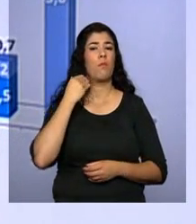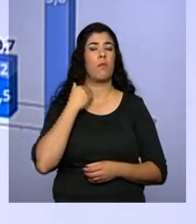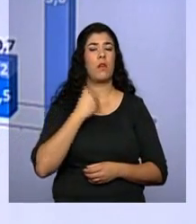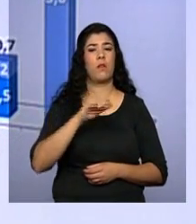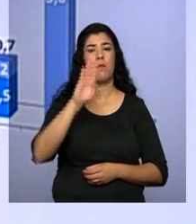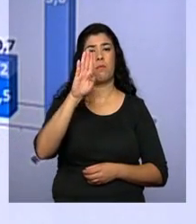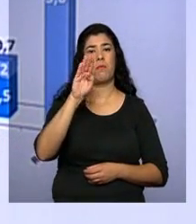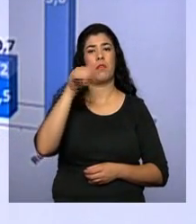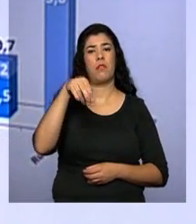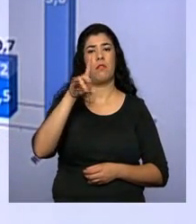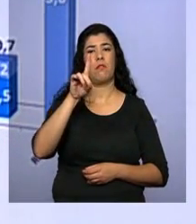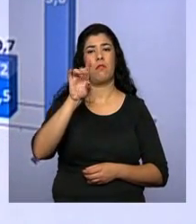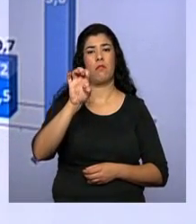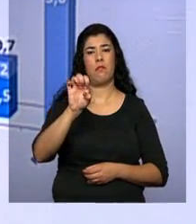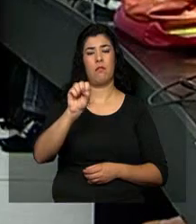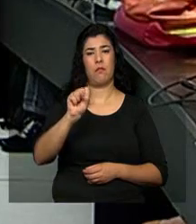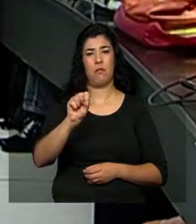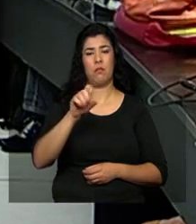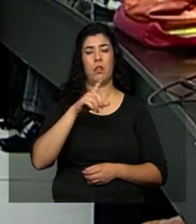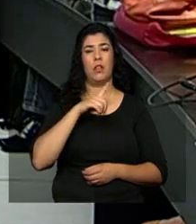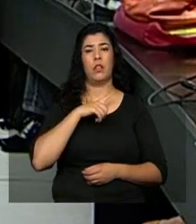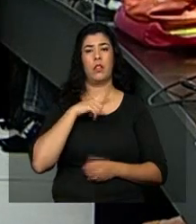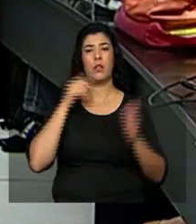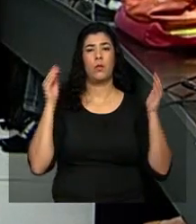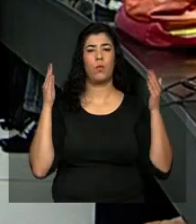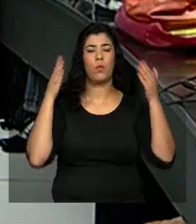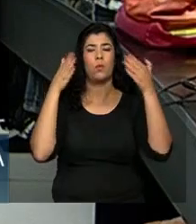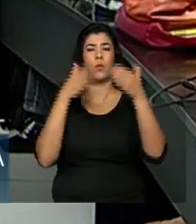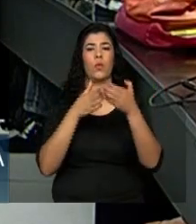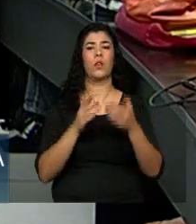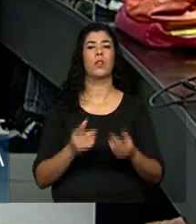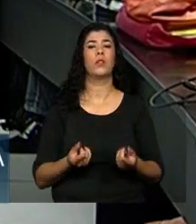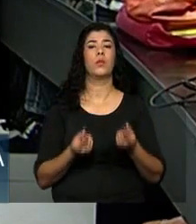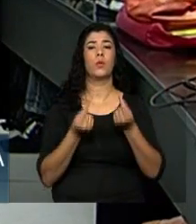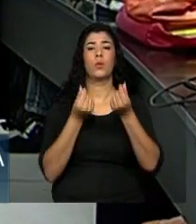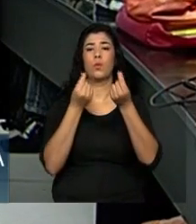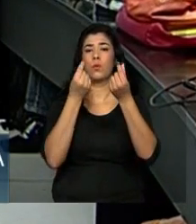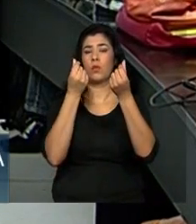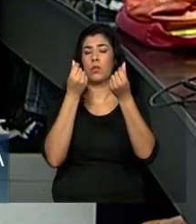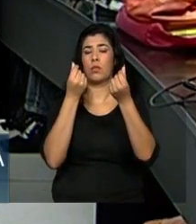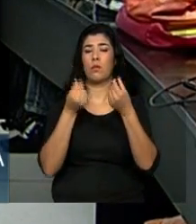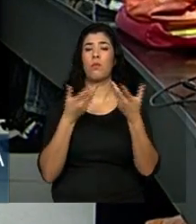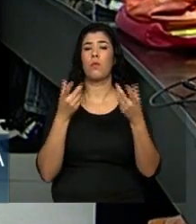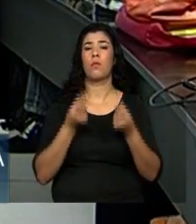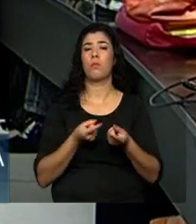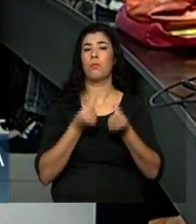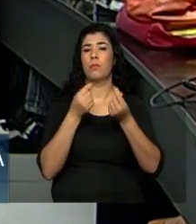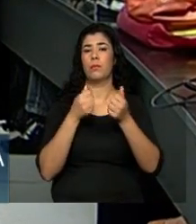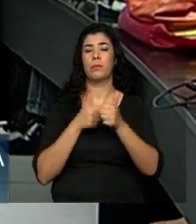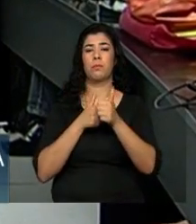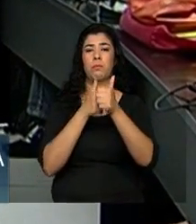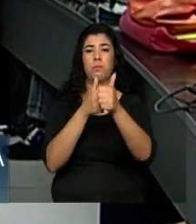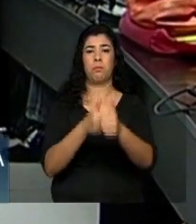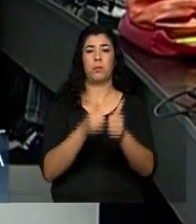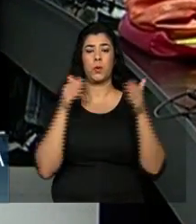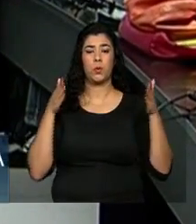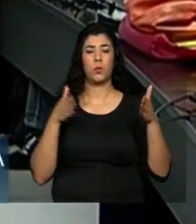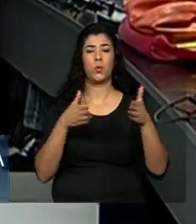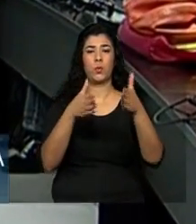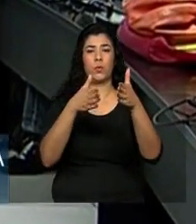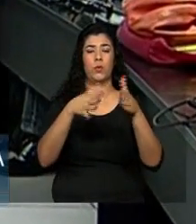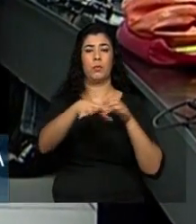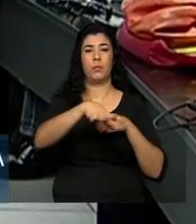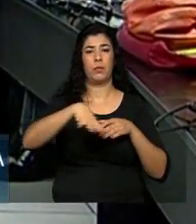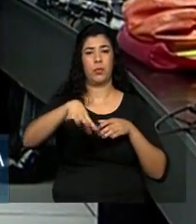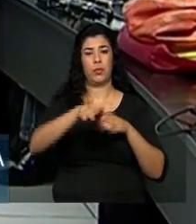concentração dos do dos valores para esta para este segmento para esse porte de